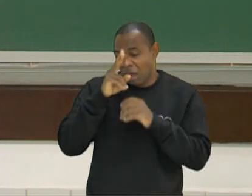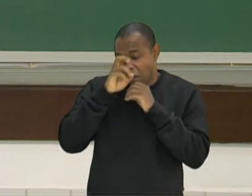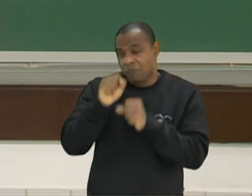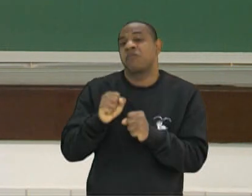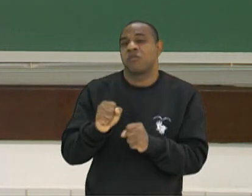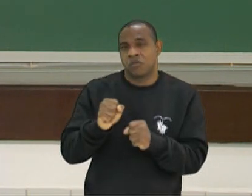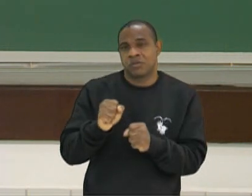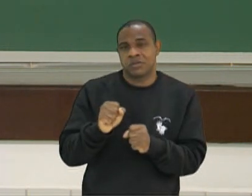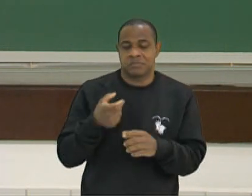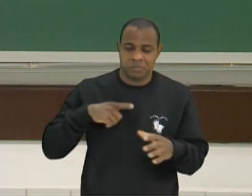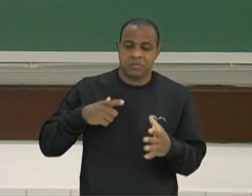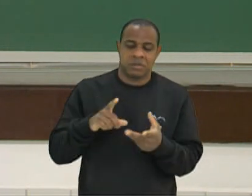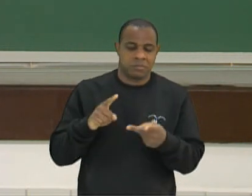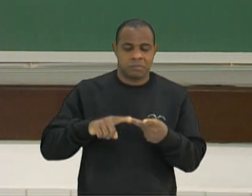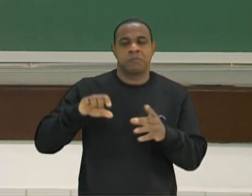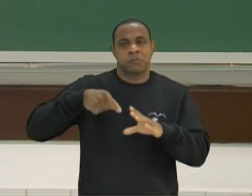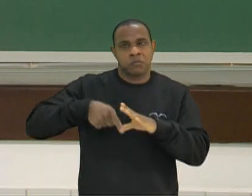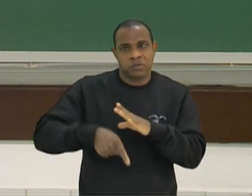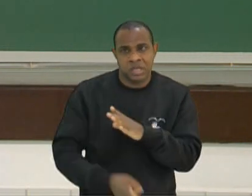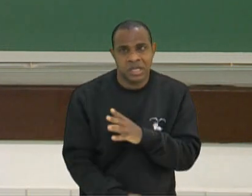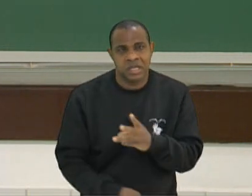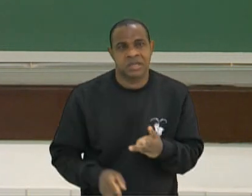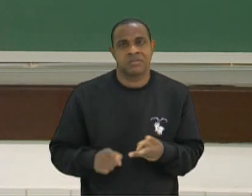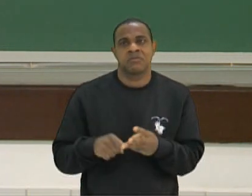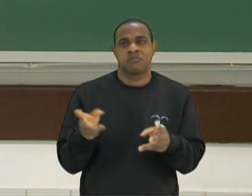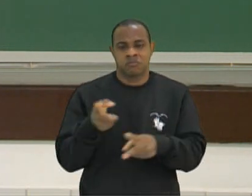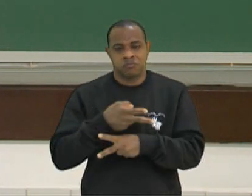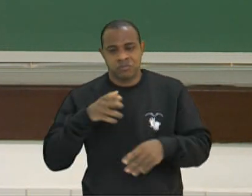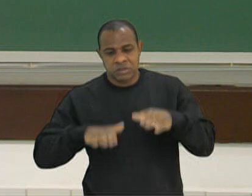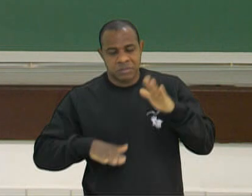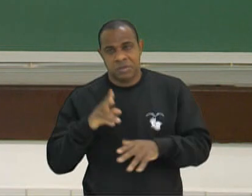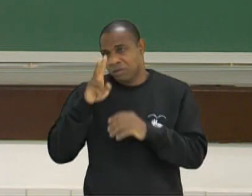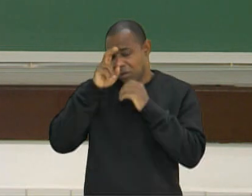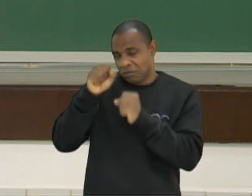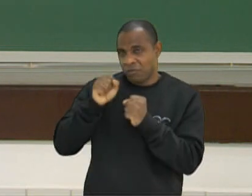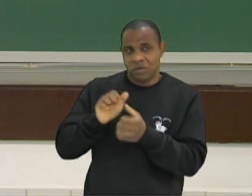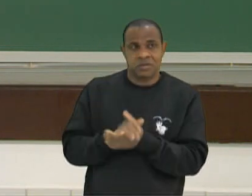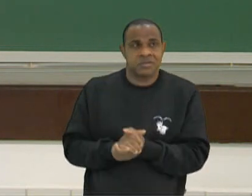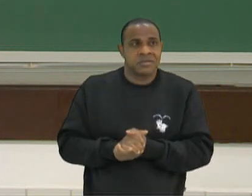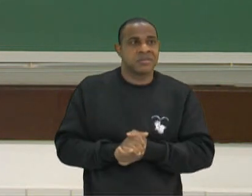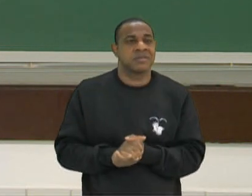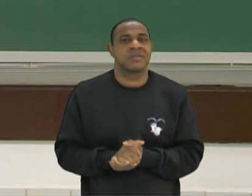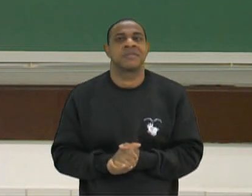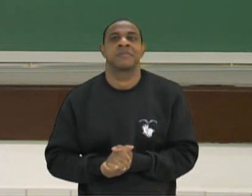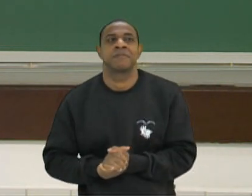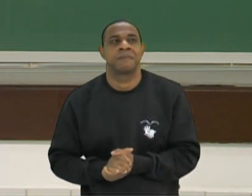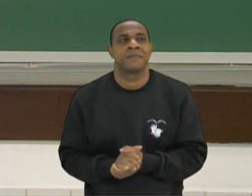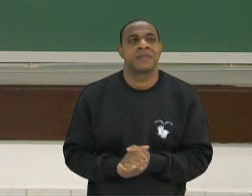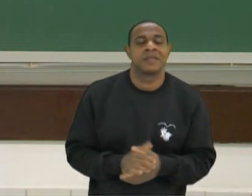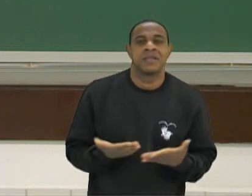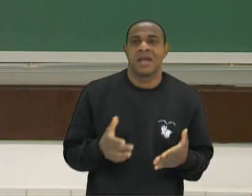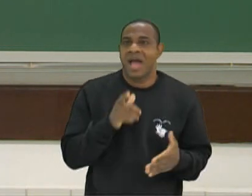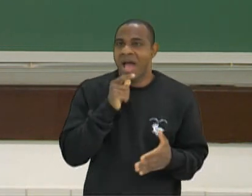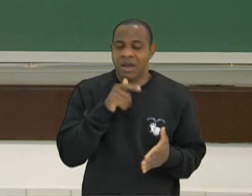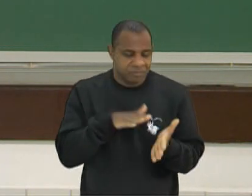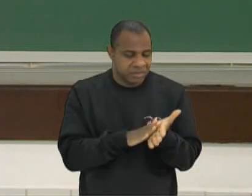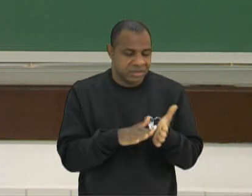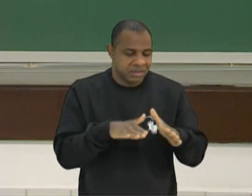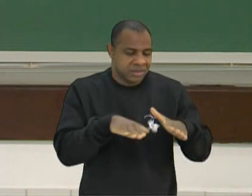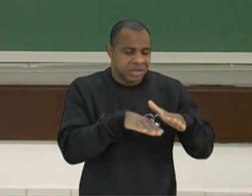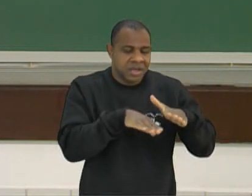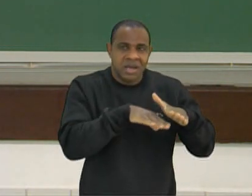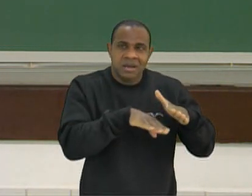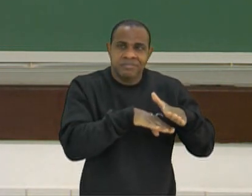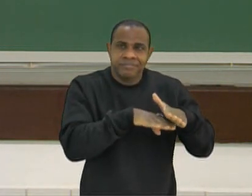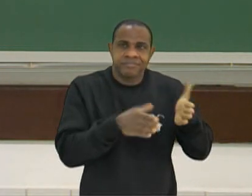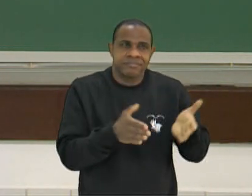da profundidade. Lembrando que quando você avança para as proximidades da areia, a água vai ficando cada vez mais rasa. Então isso é um contexto que a gente tem que levar